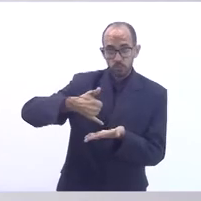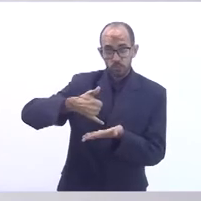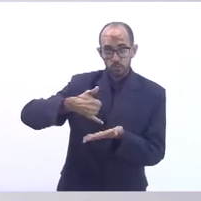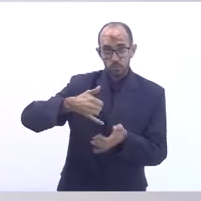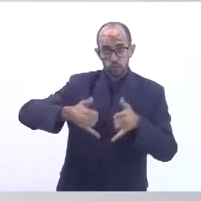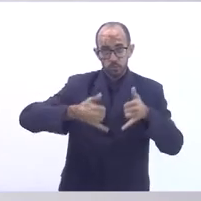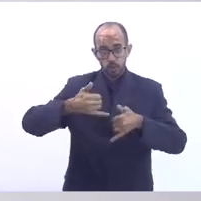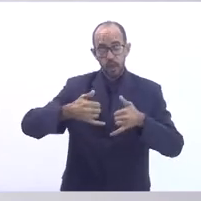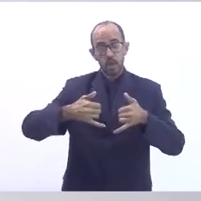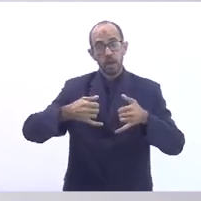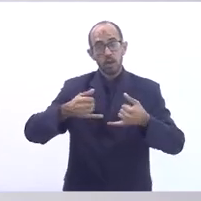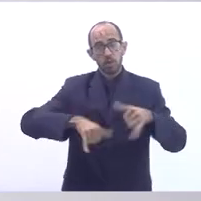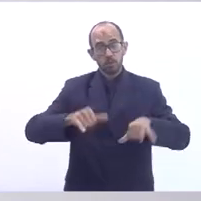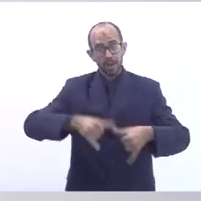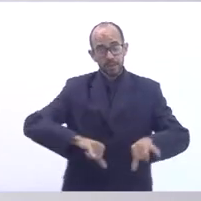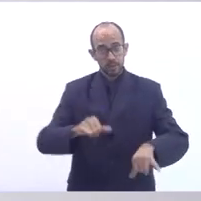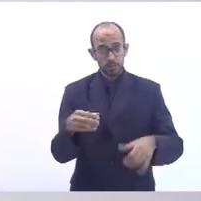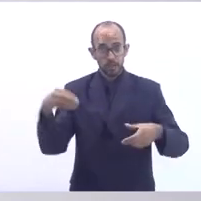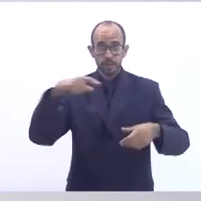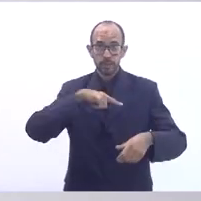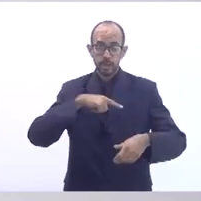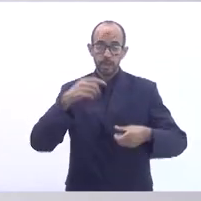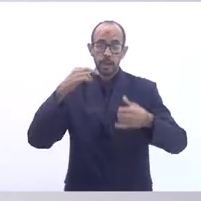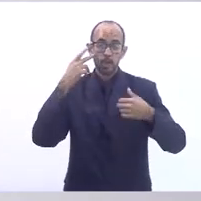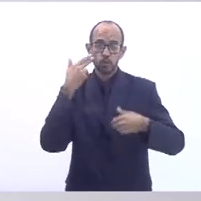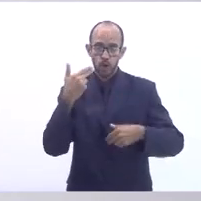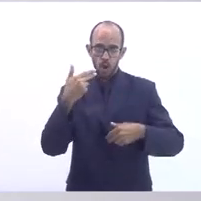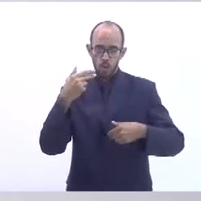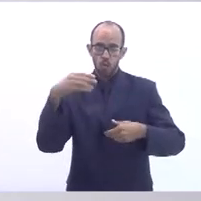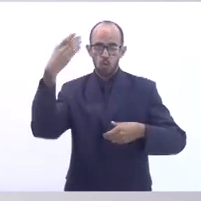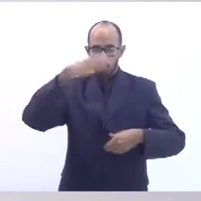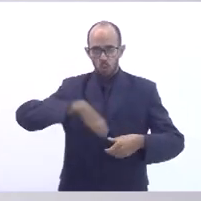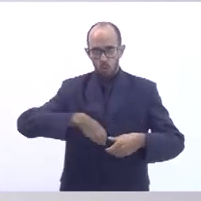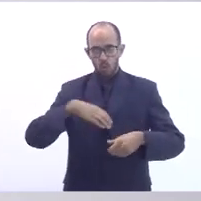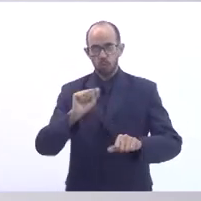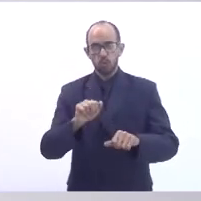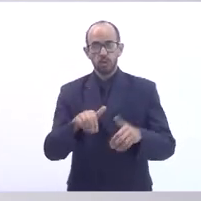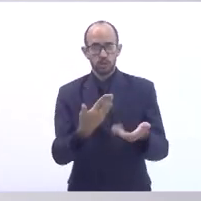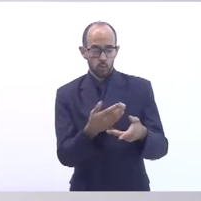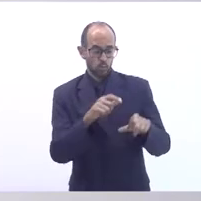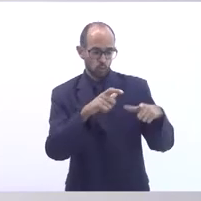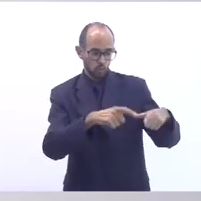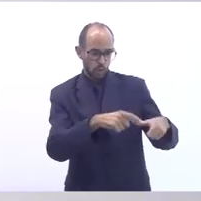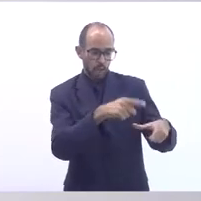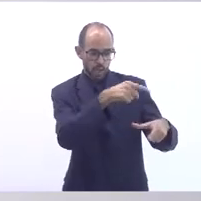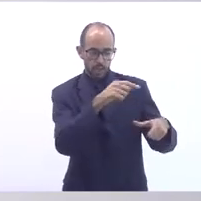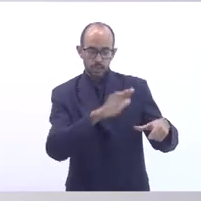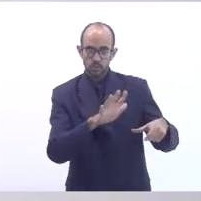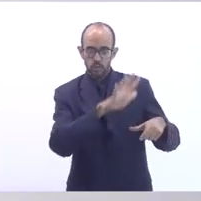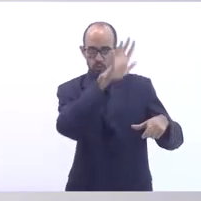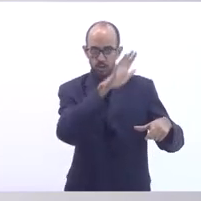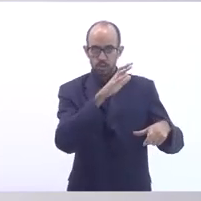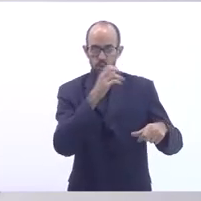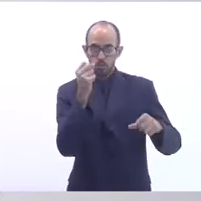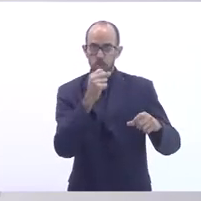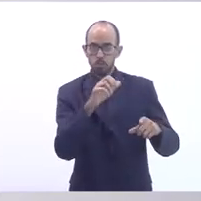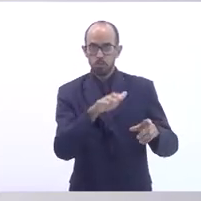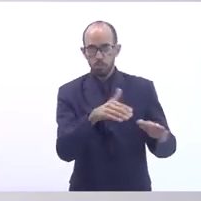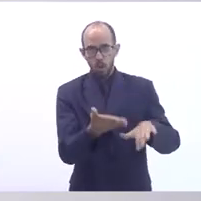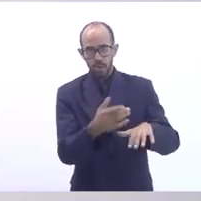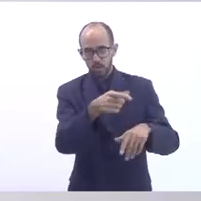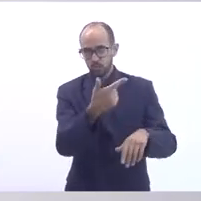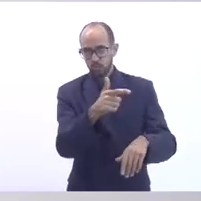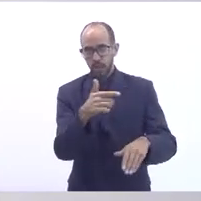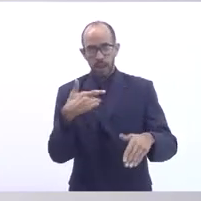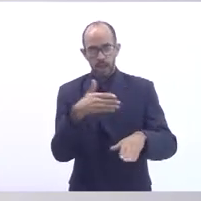criminalização de uma planta ontem dentro das favelas as pessoas estão morrendo e não estão as e tendo acesso à saúde